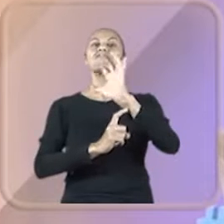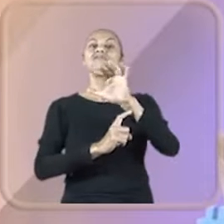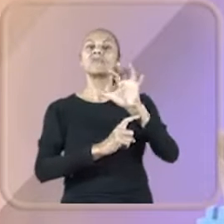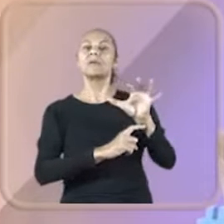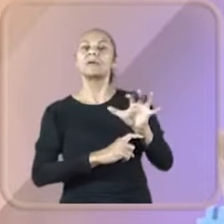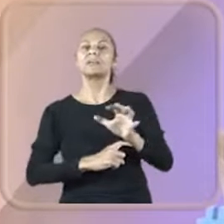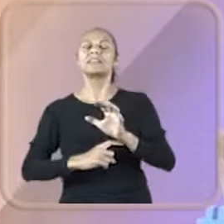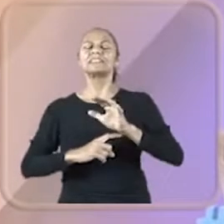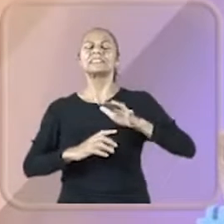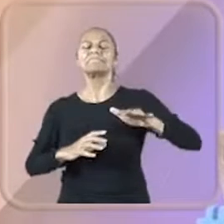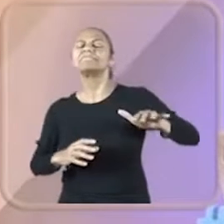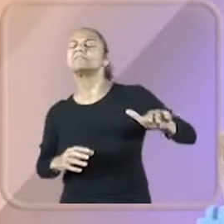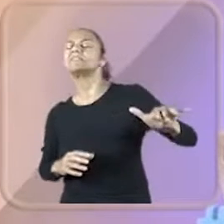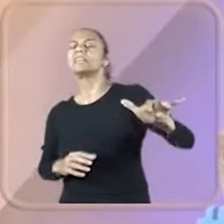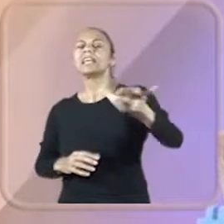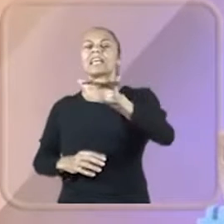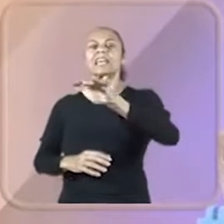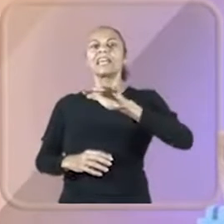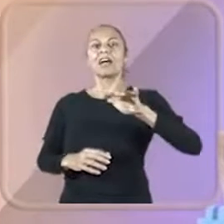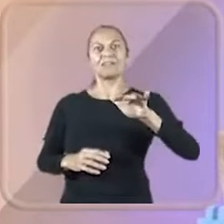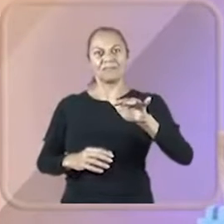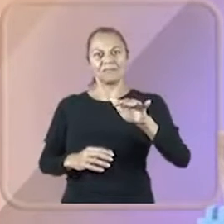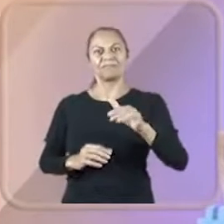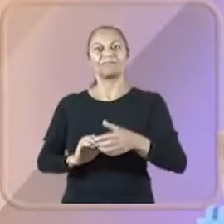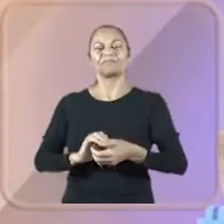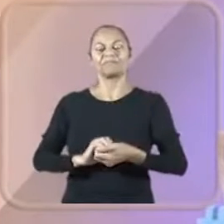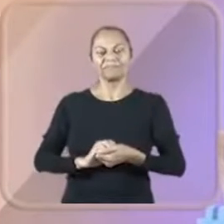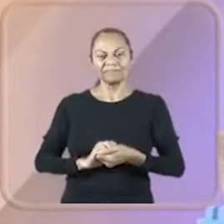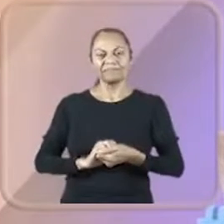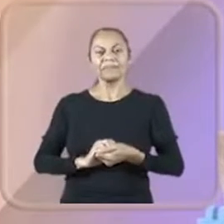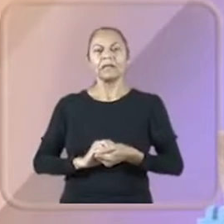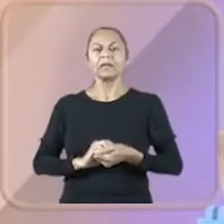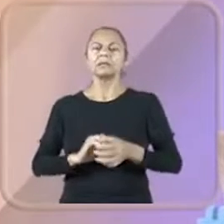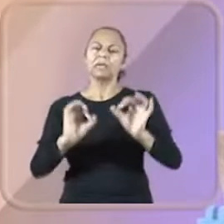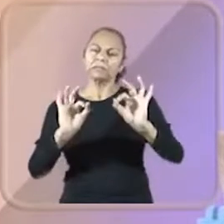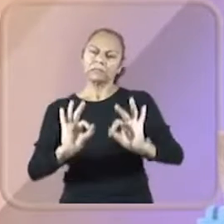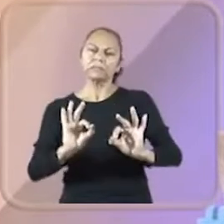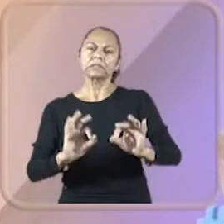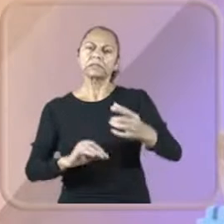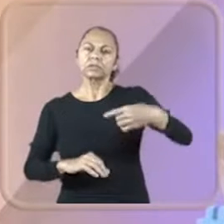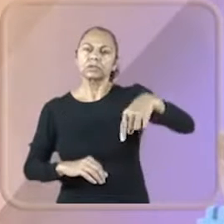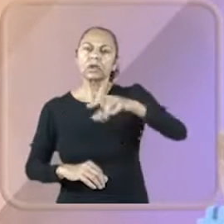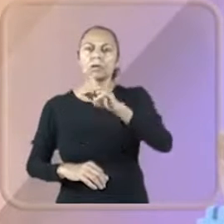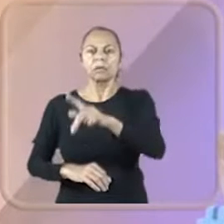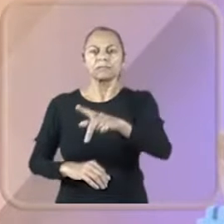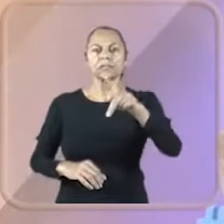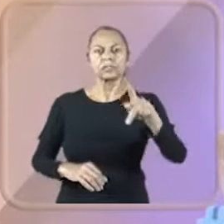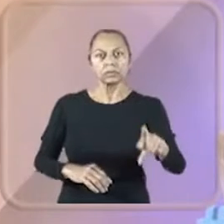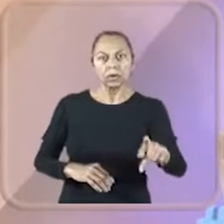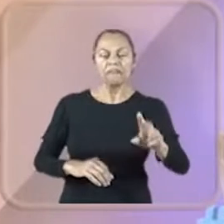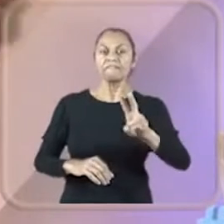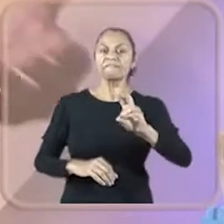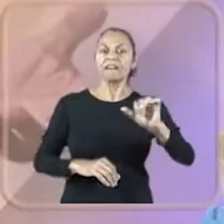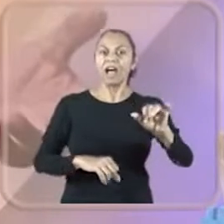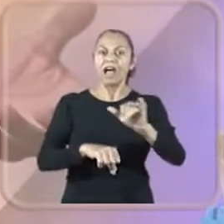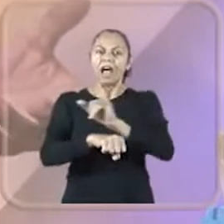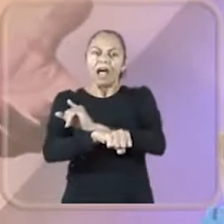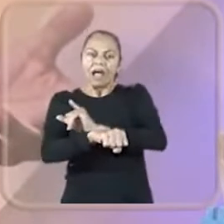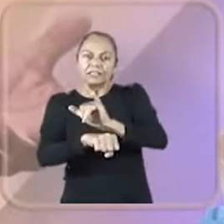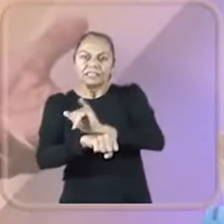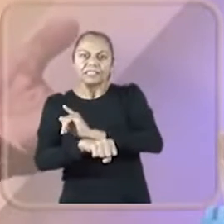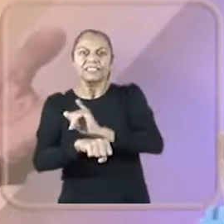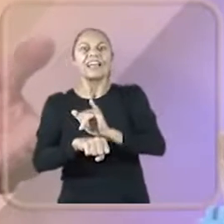né, da nossa rede. Eu tenho certeza que os nossos professores vão se apropriar muito dessa ferramenta que a gente